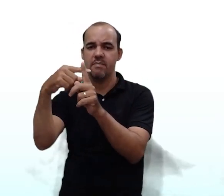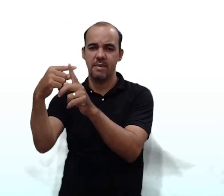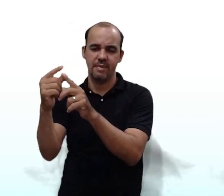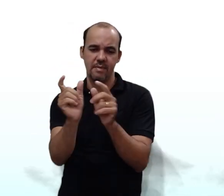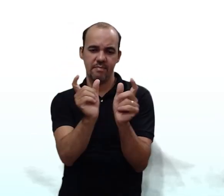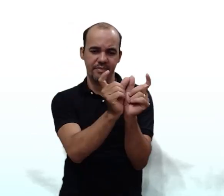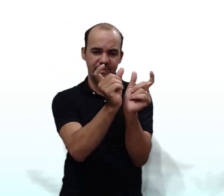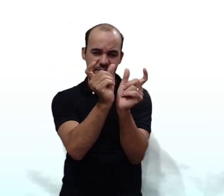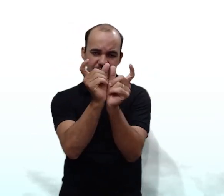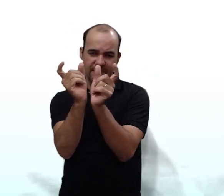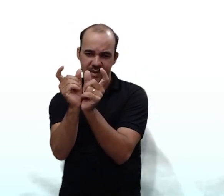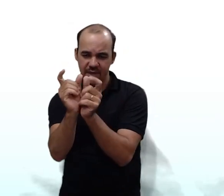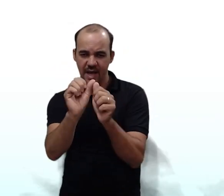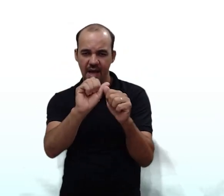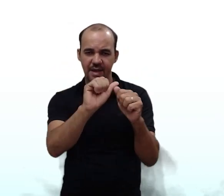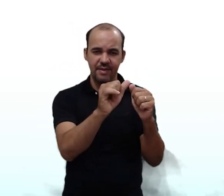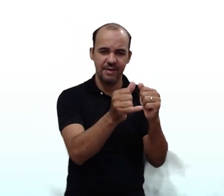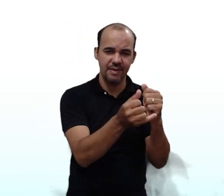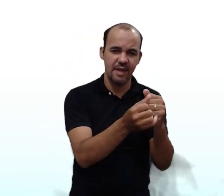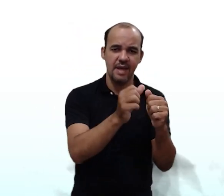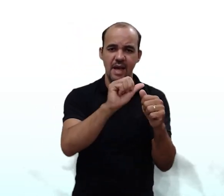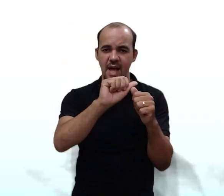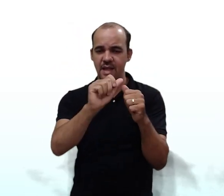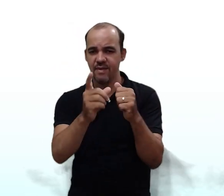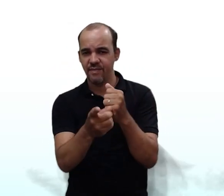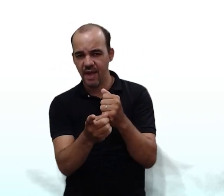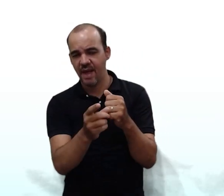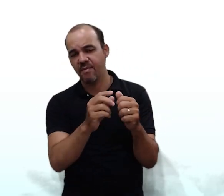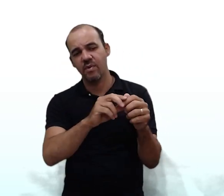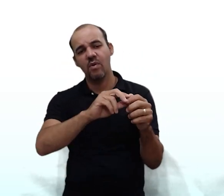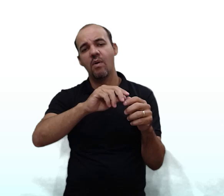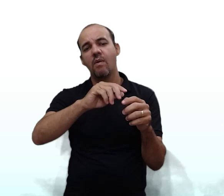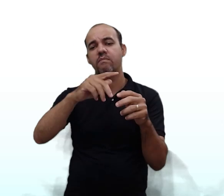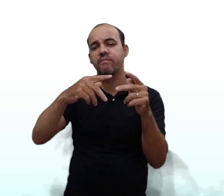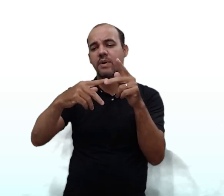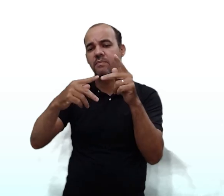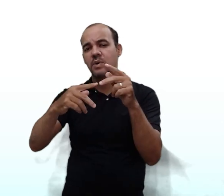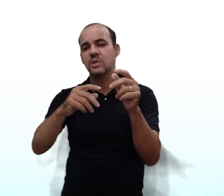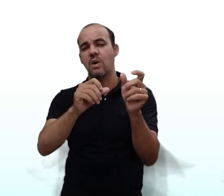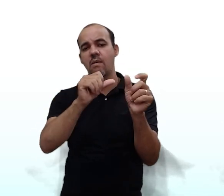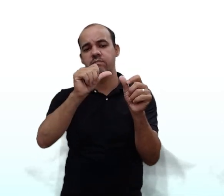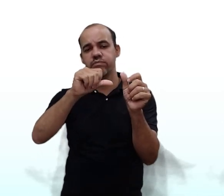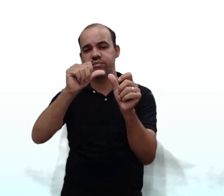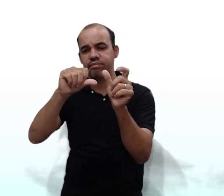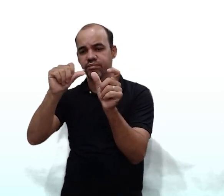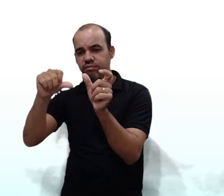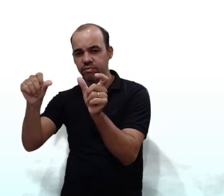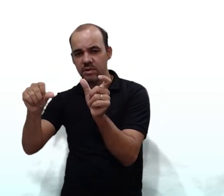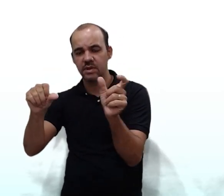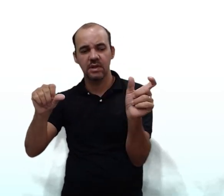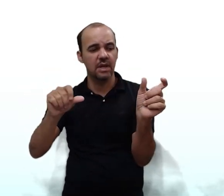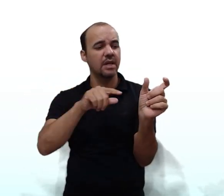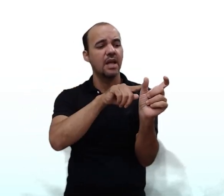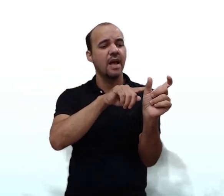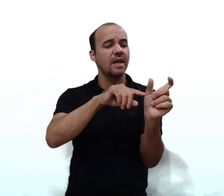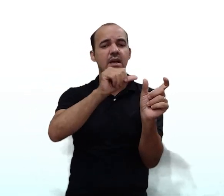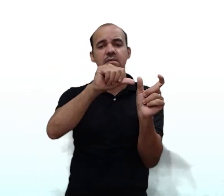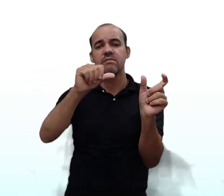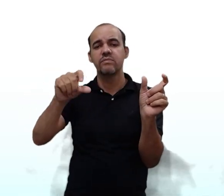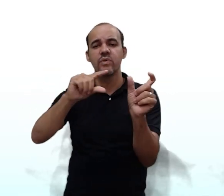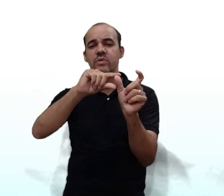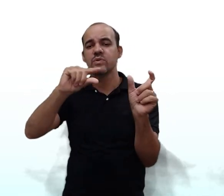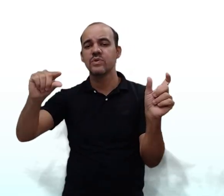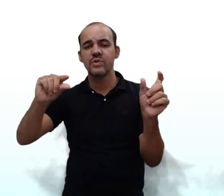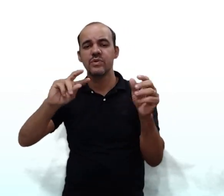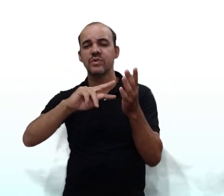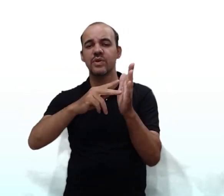partículas, com outros advérbios, com outras preposições. E à medida que eu vou mudando essas partículas, eu vou mudando também a tradução desse